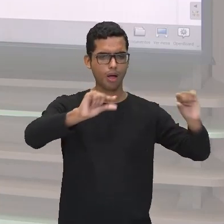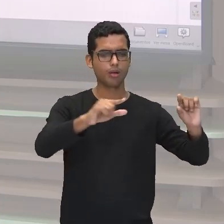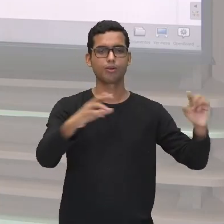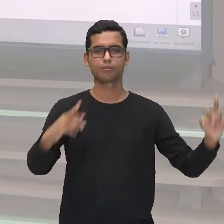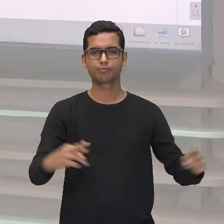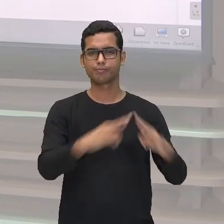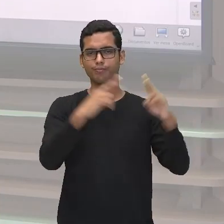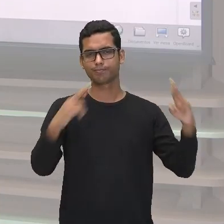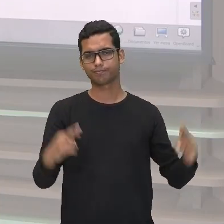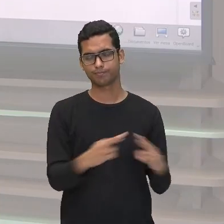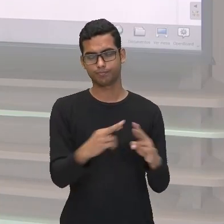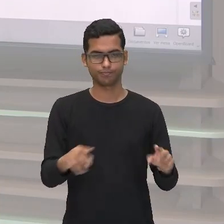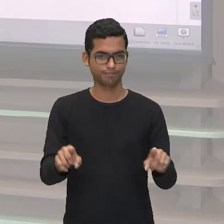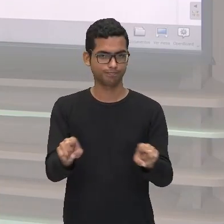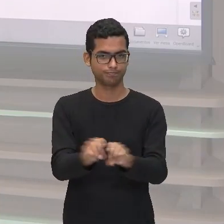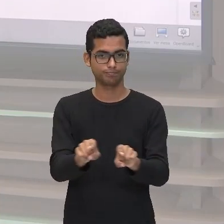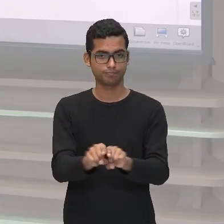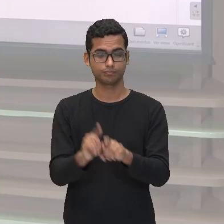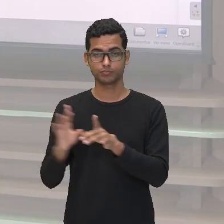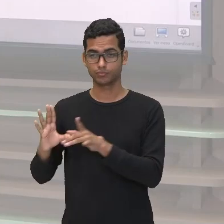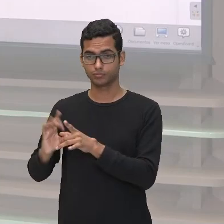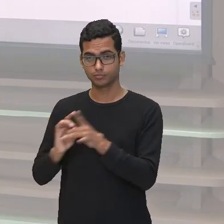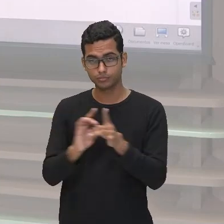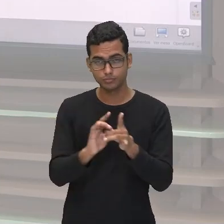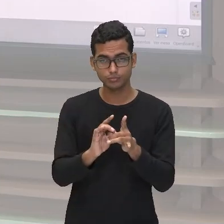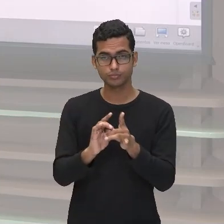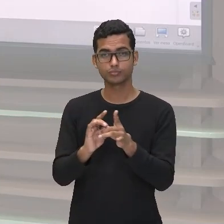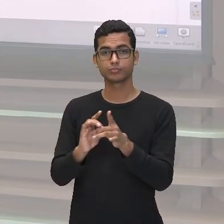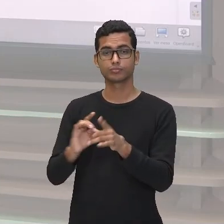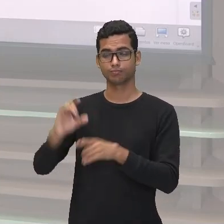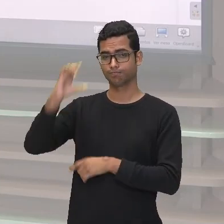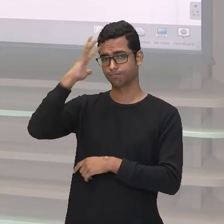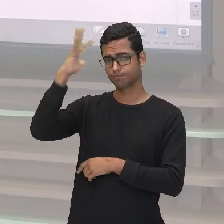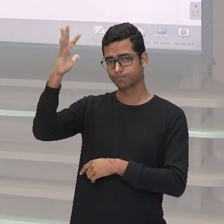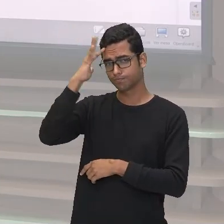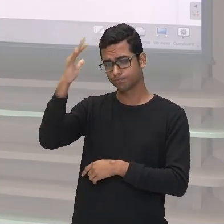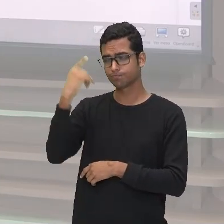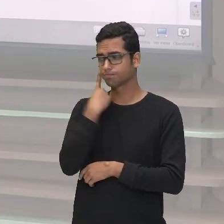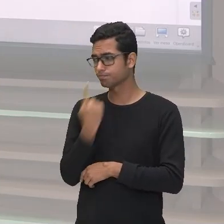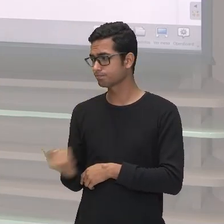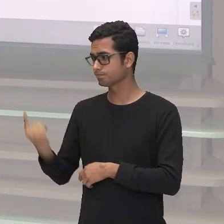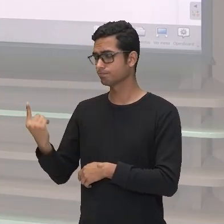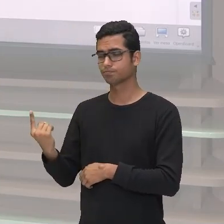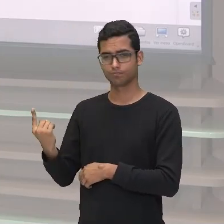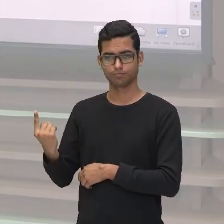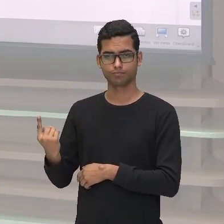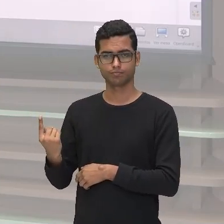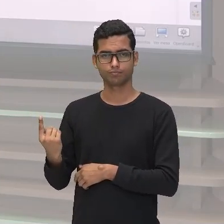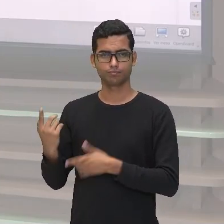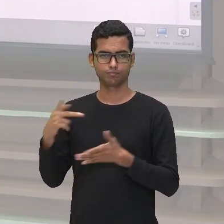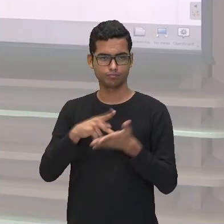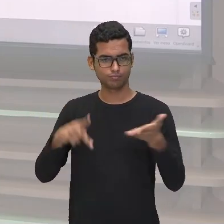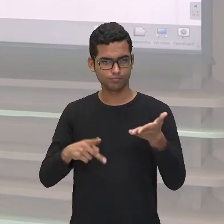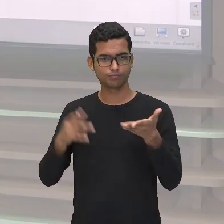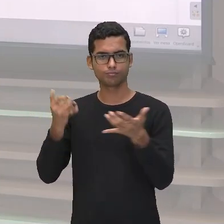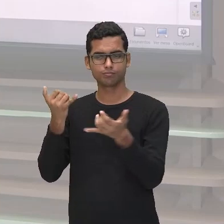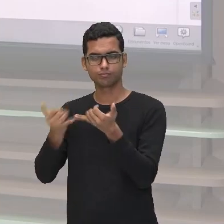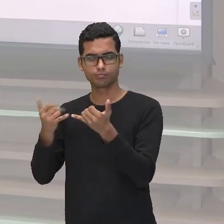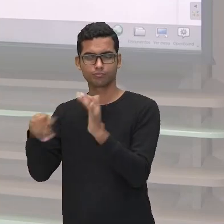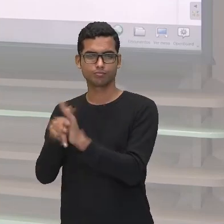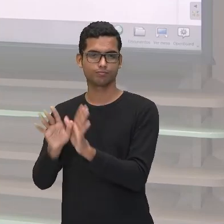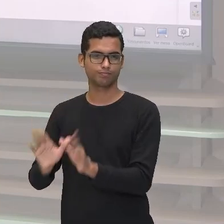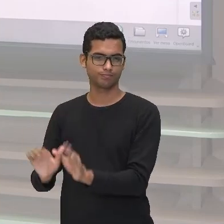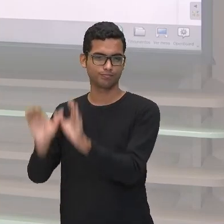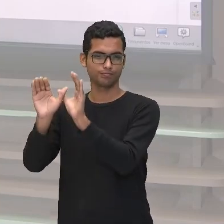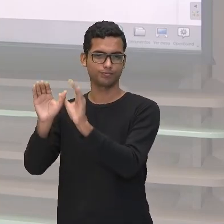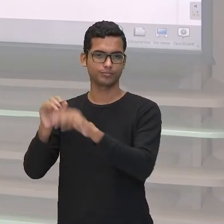E no sentido literário, no sentido figurado, os poemas são pássaros, no sentido poético aí. Vamos entender